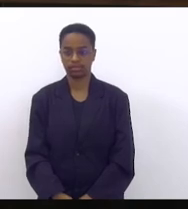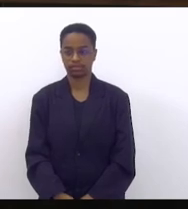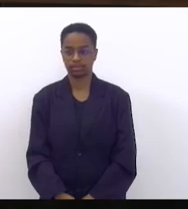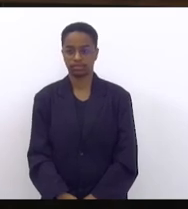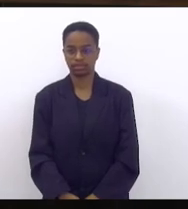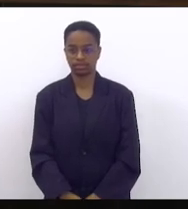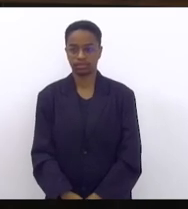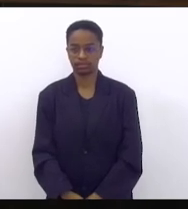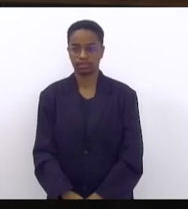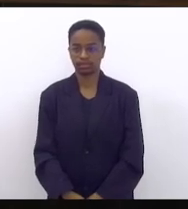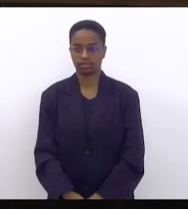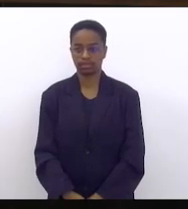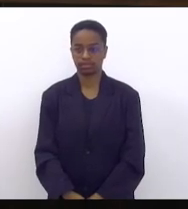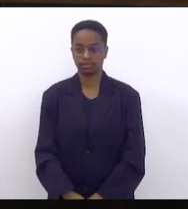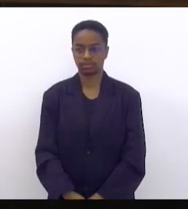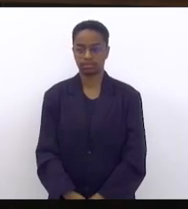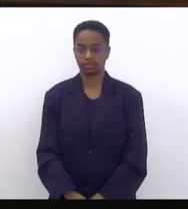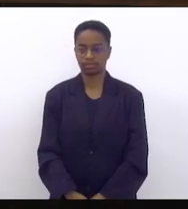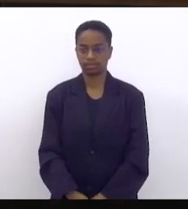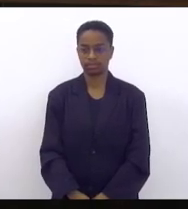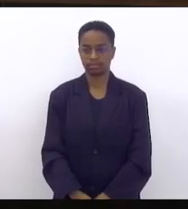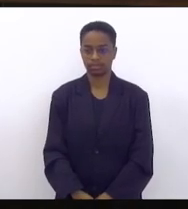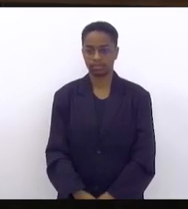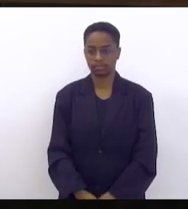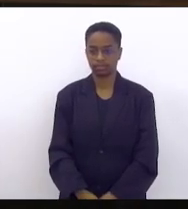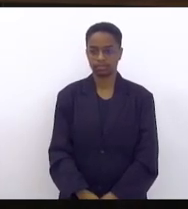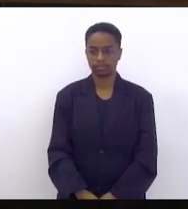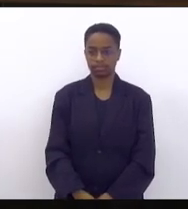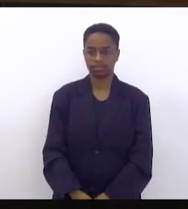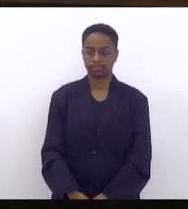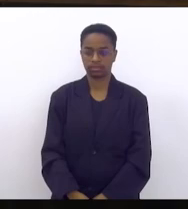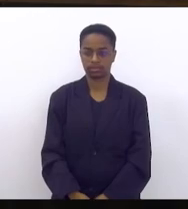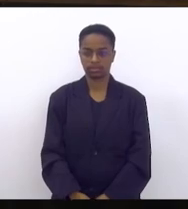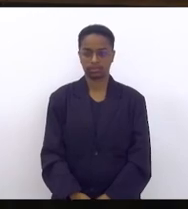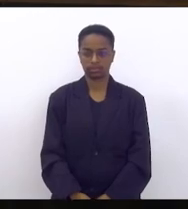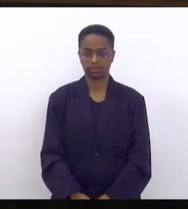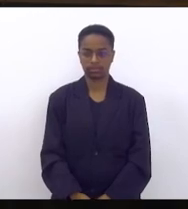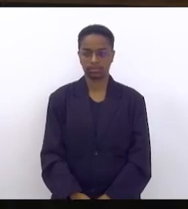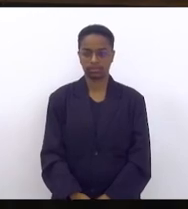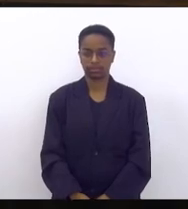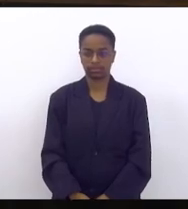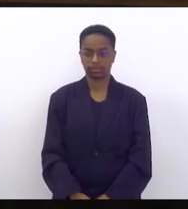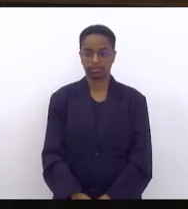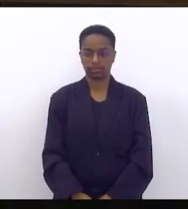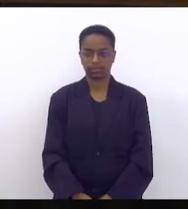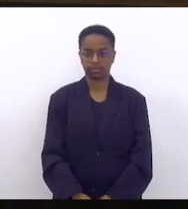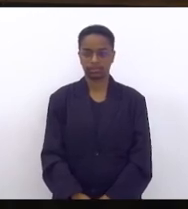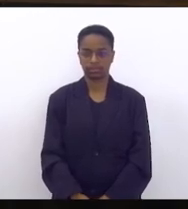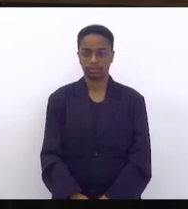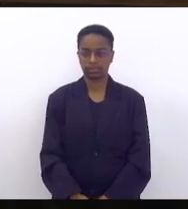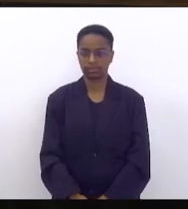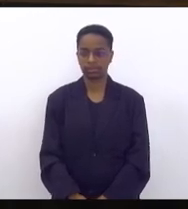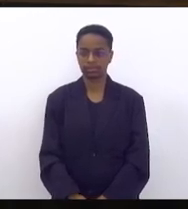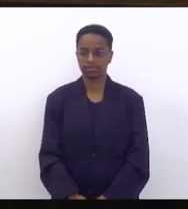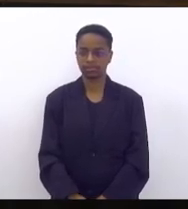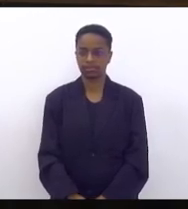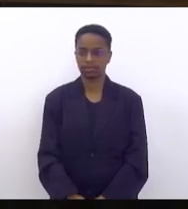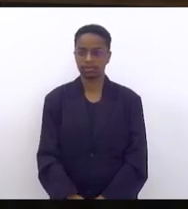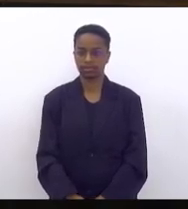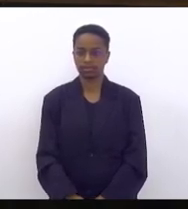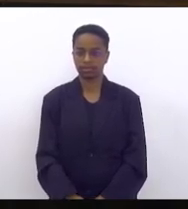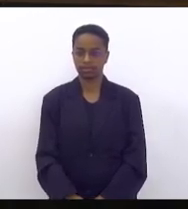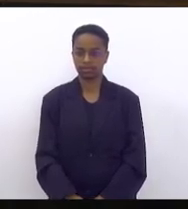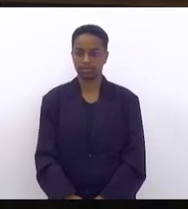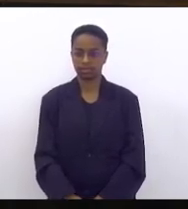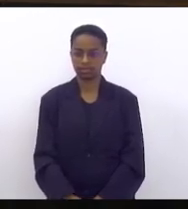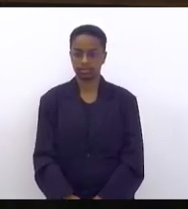Vamos fazer uma marcação. Vira, tira para cá, deixa. Vamos ficar todo mundo em pé aqui, que eu acho que é legal. Vamos tirar isso. Uma foto. Vira assim, vamos fazer uma.